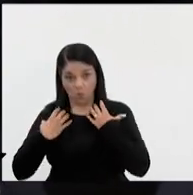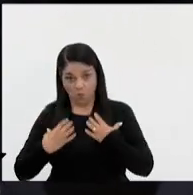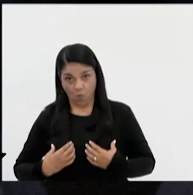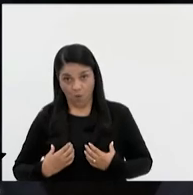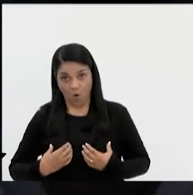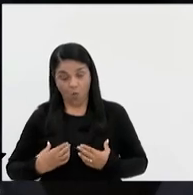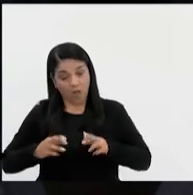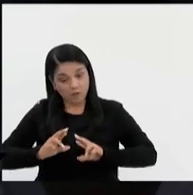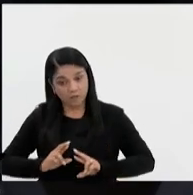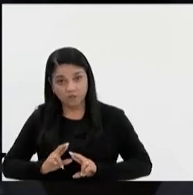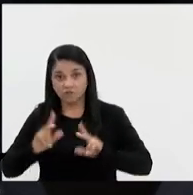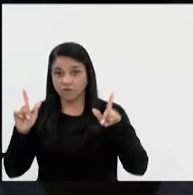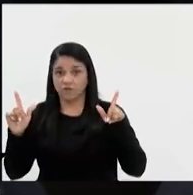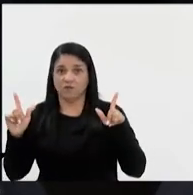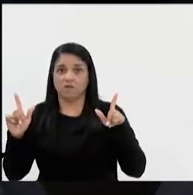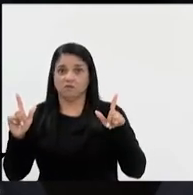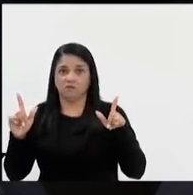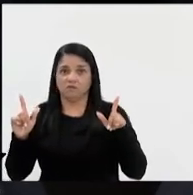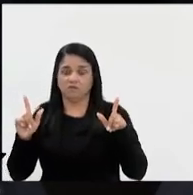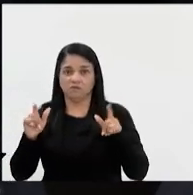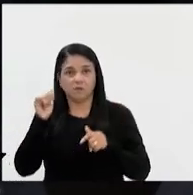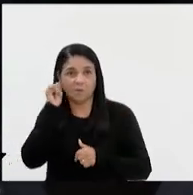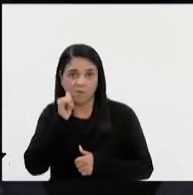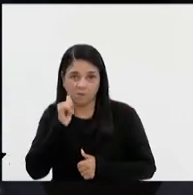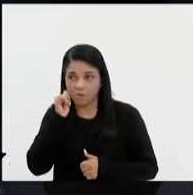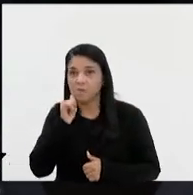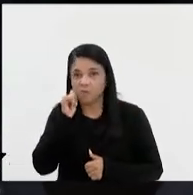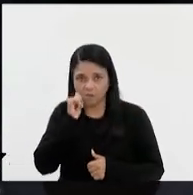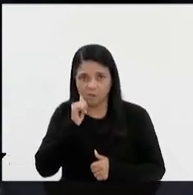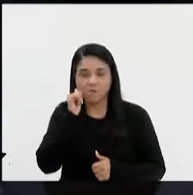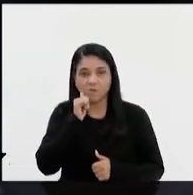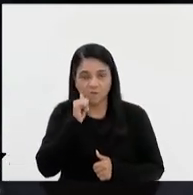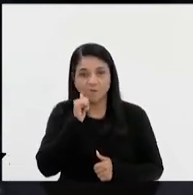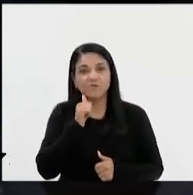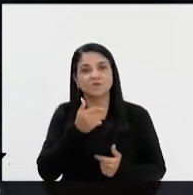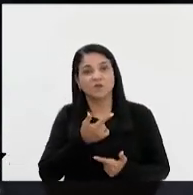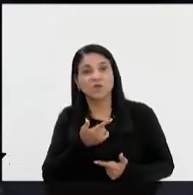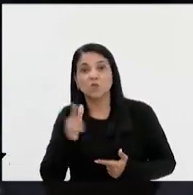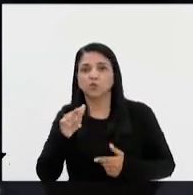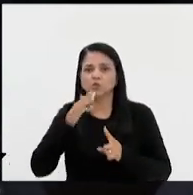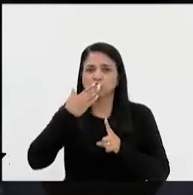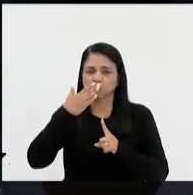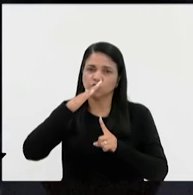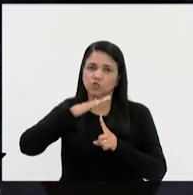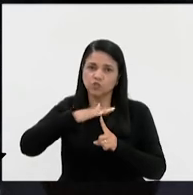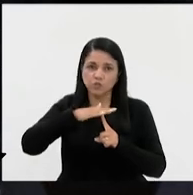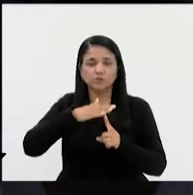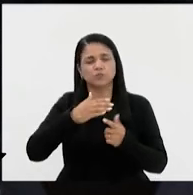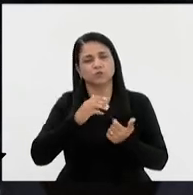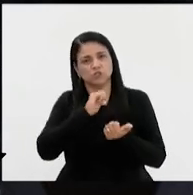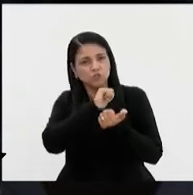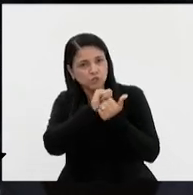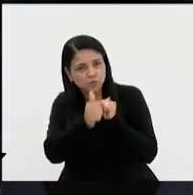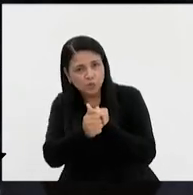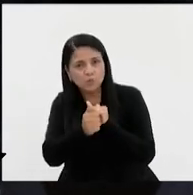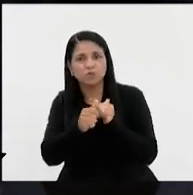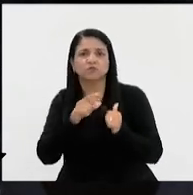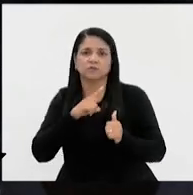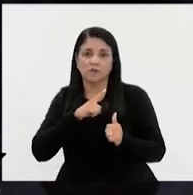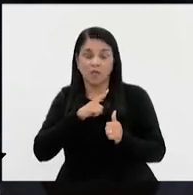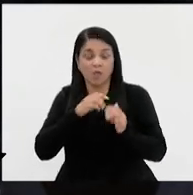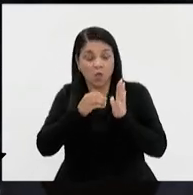não vai ser mesmo como o de uma mulher, mas tem outros tipos de esporte. Então, eu estou dando o